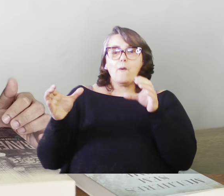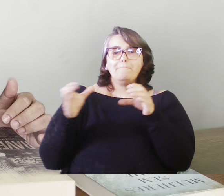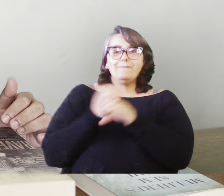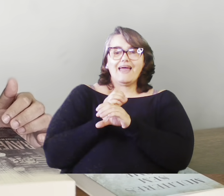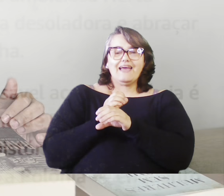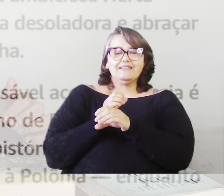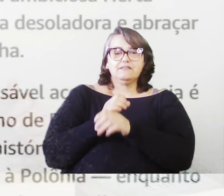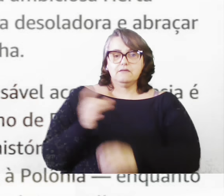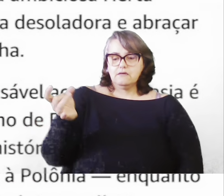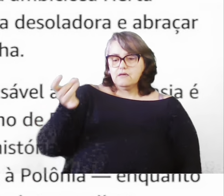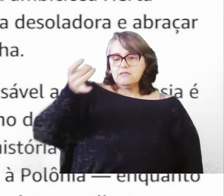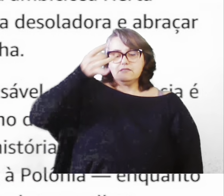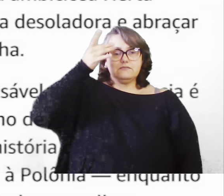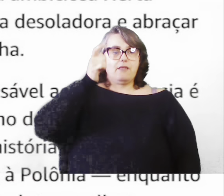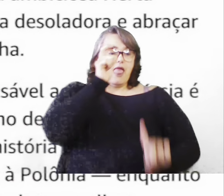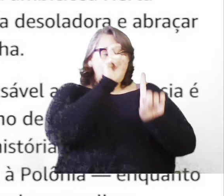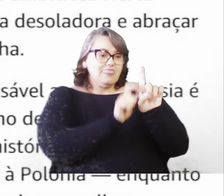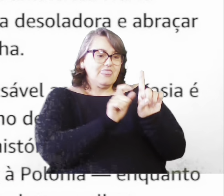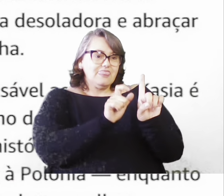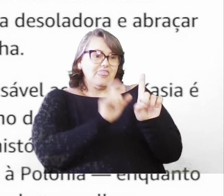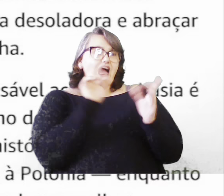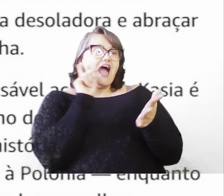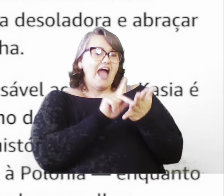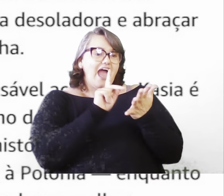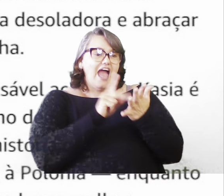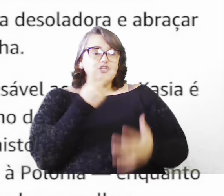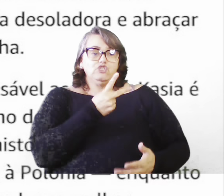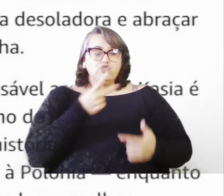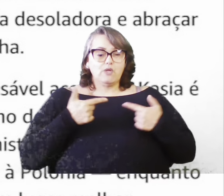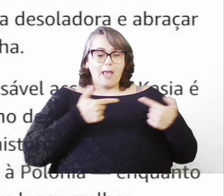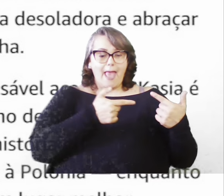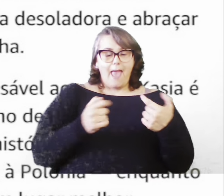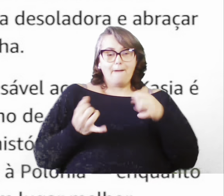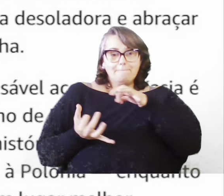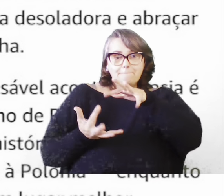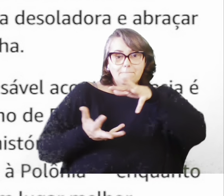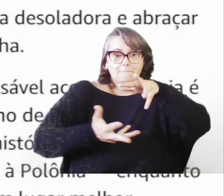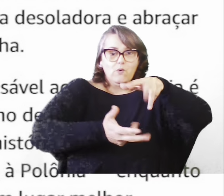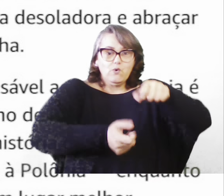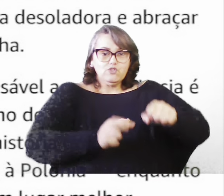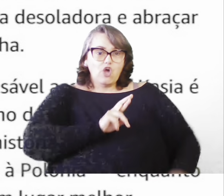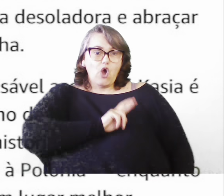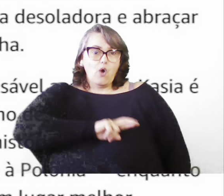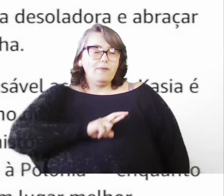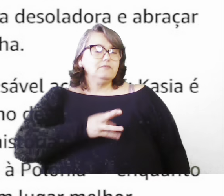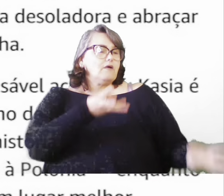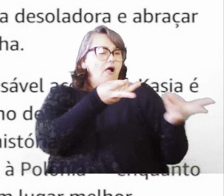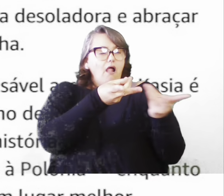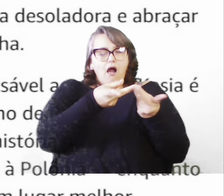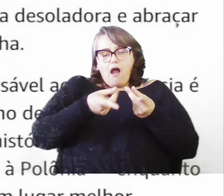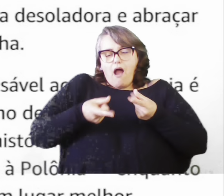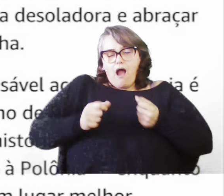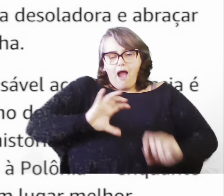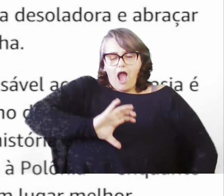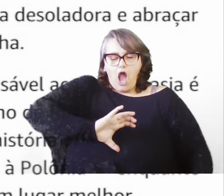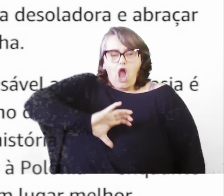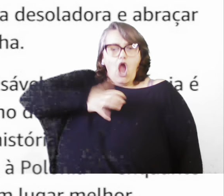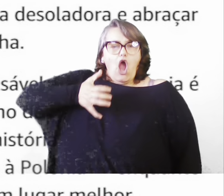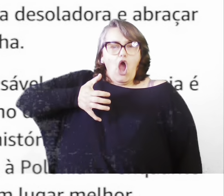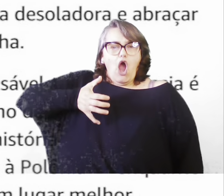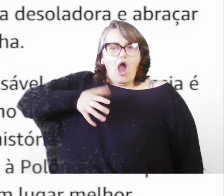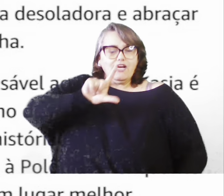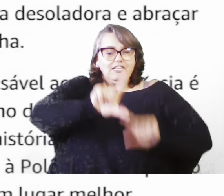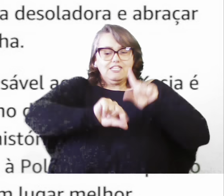na sua integralidade. Inspirado em personagens reais da Segunda Guerra Mundial, um romance encantador